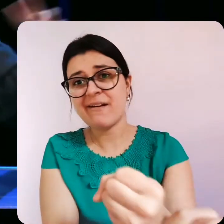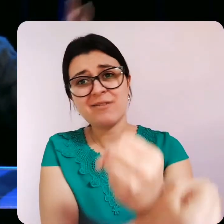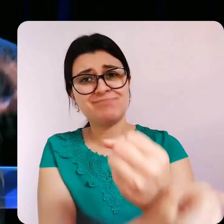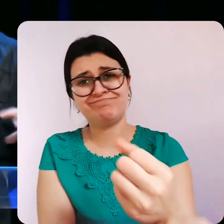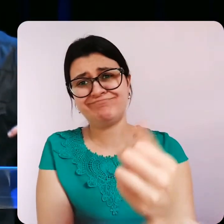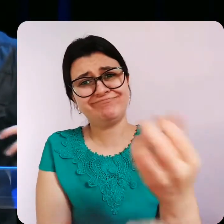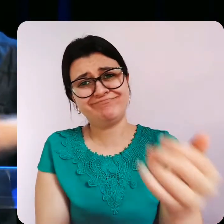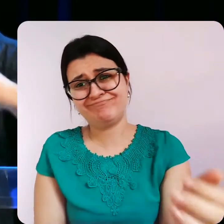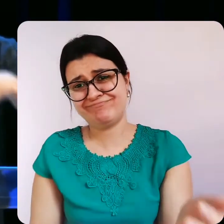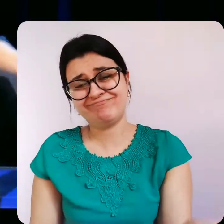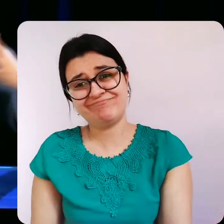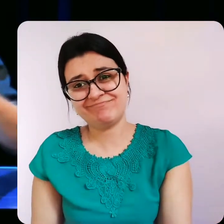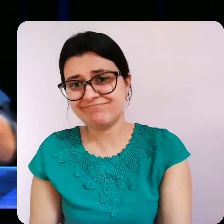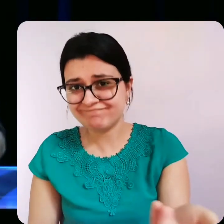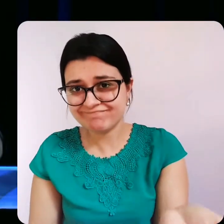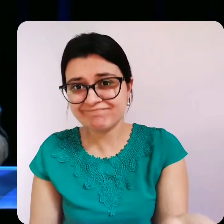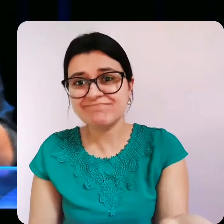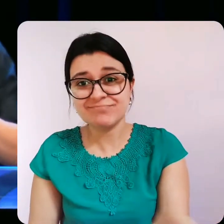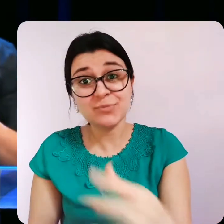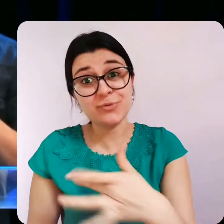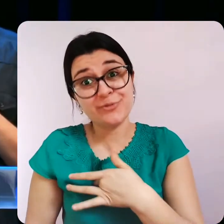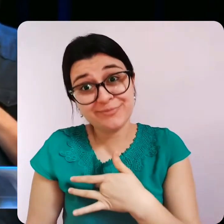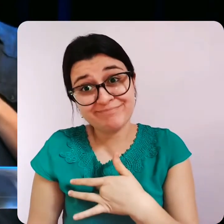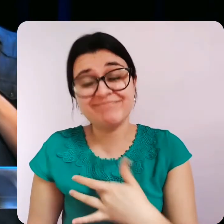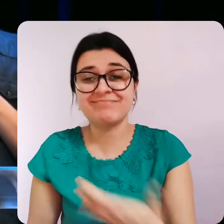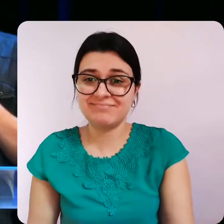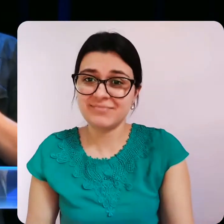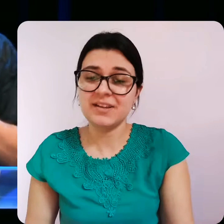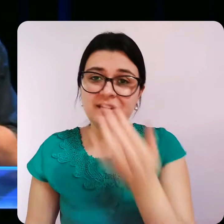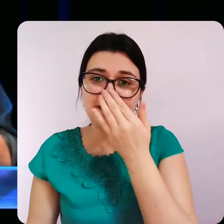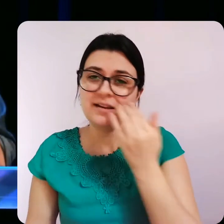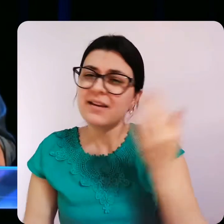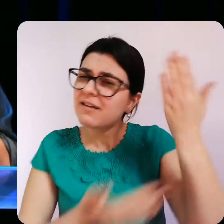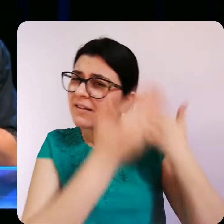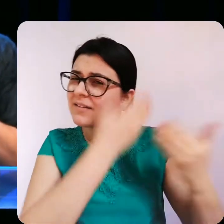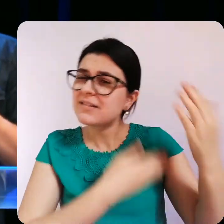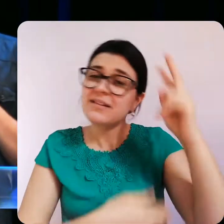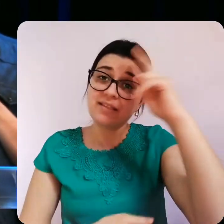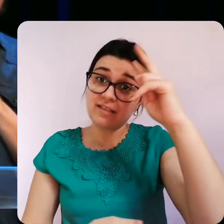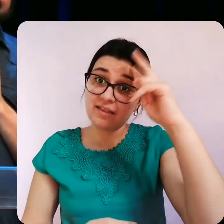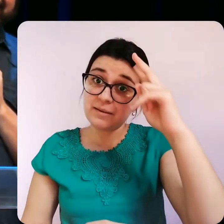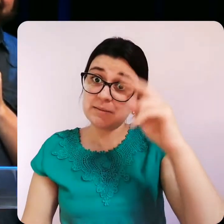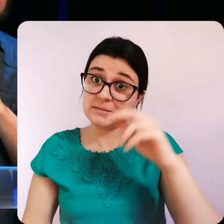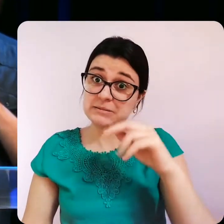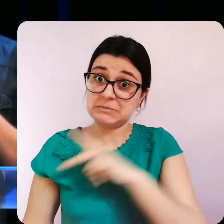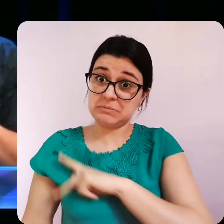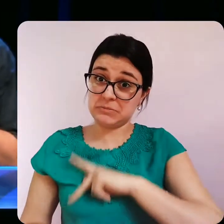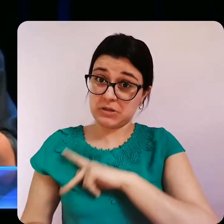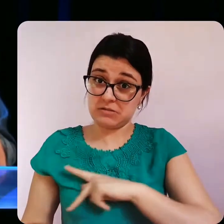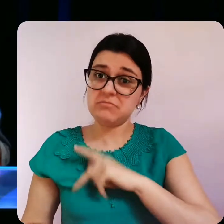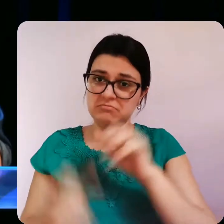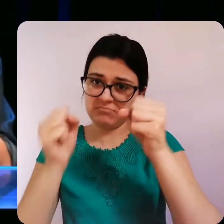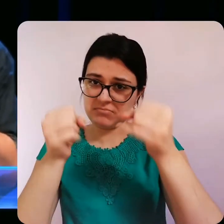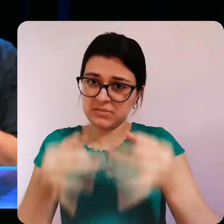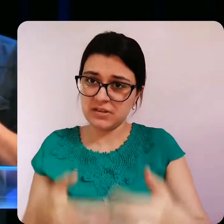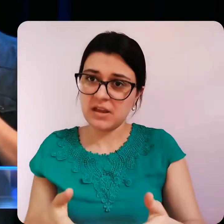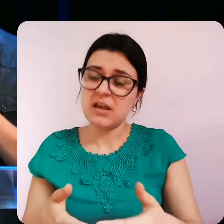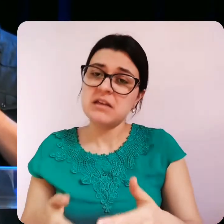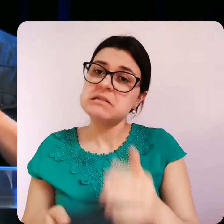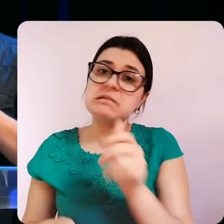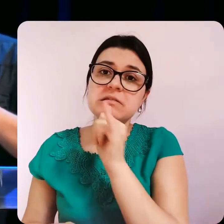do Império Romano, nesse tempo que Paulo está escrevendo a carta, as crianças que eram herdeiras de tudo, vamos supor que